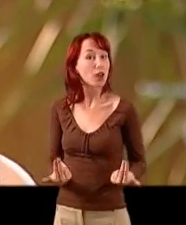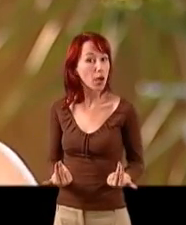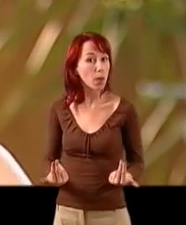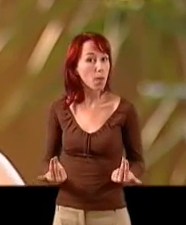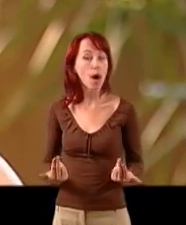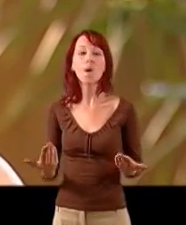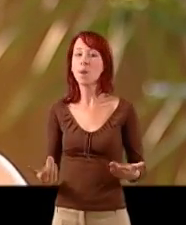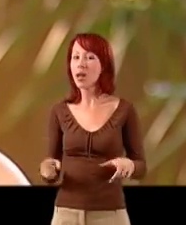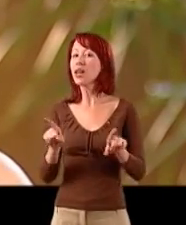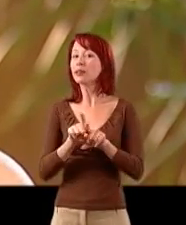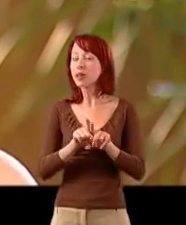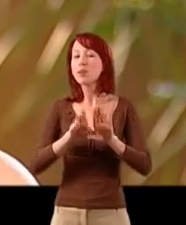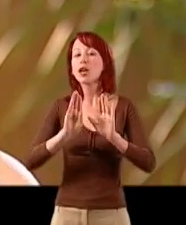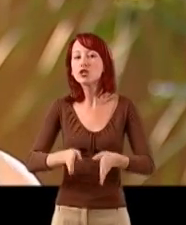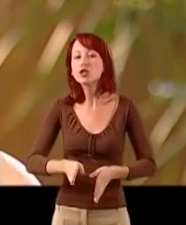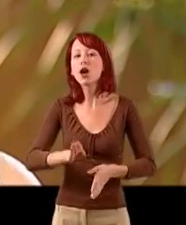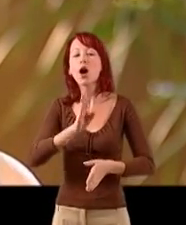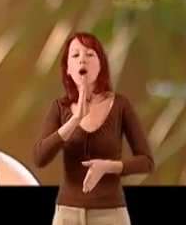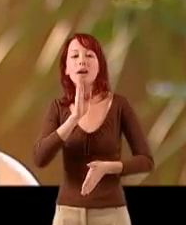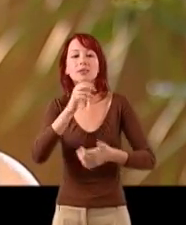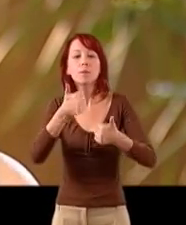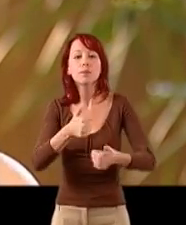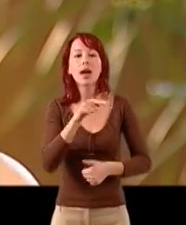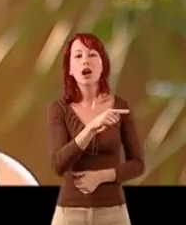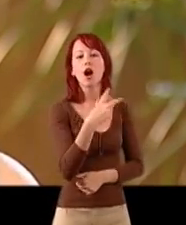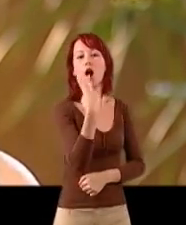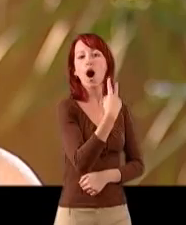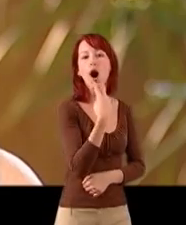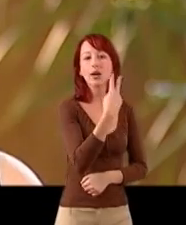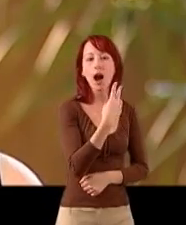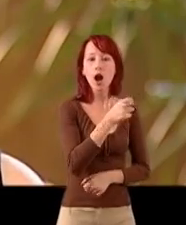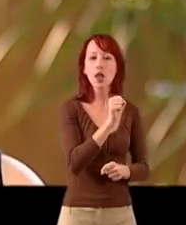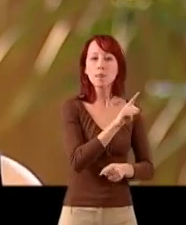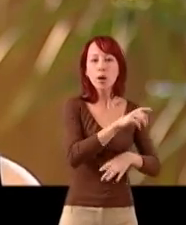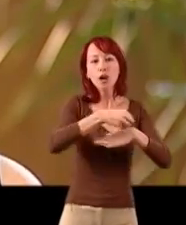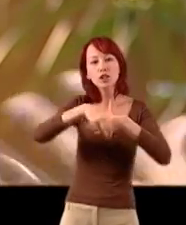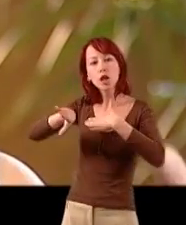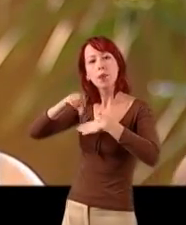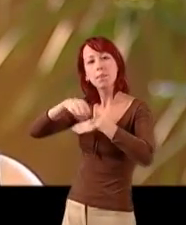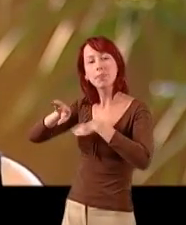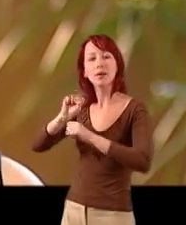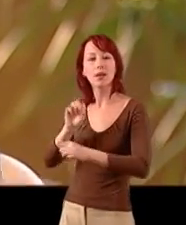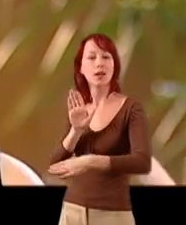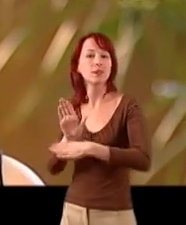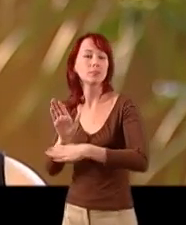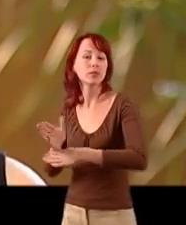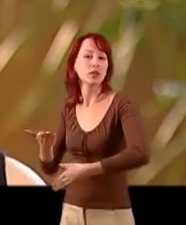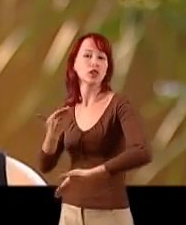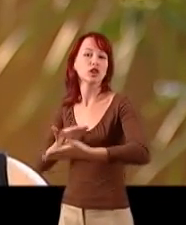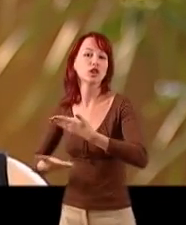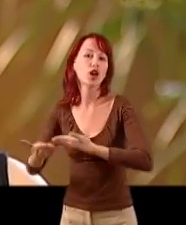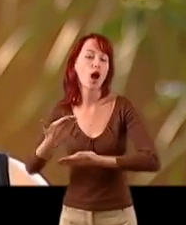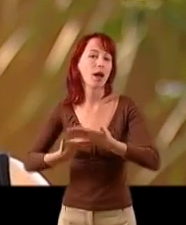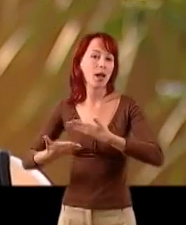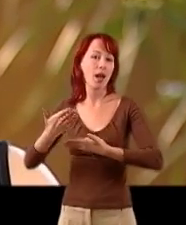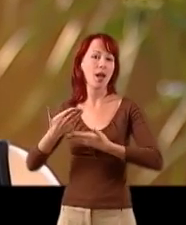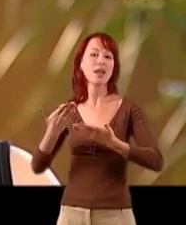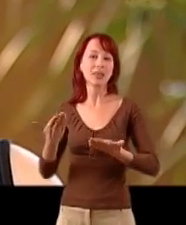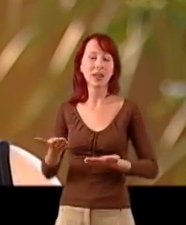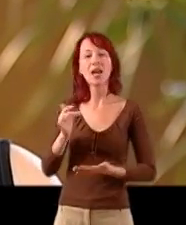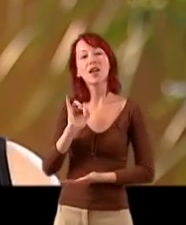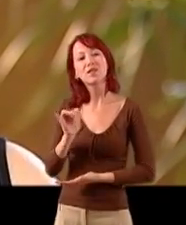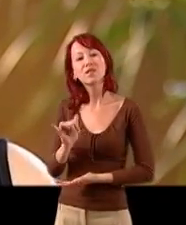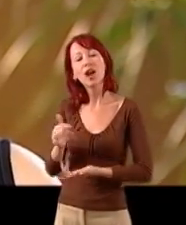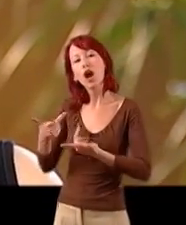né? Já tem um domínio maior da língua oral do que ele tem, e podem, então, trocar muitas ideias com ele, né, e falar